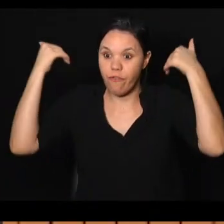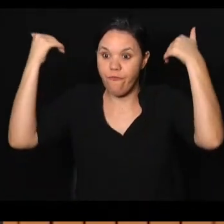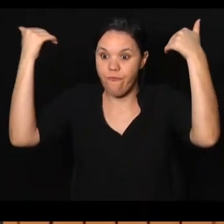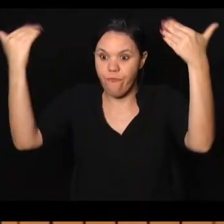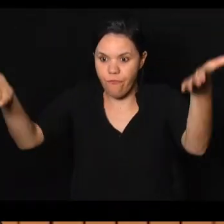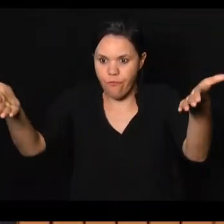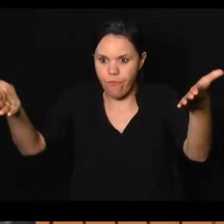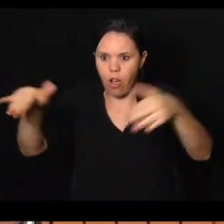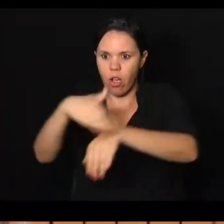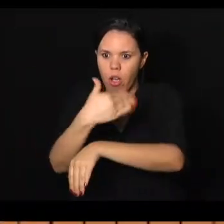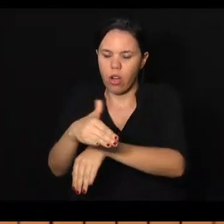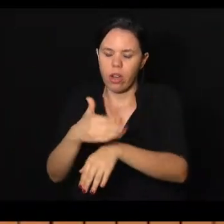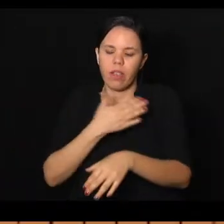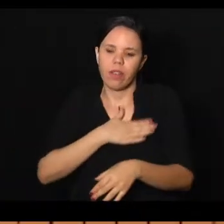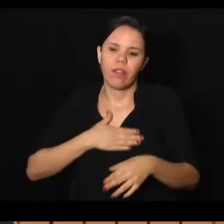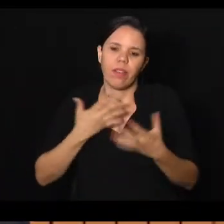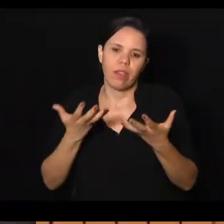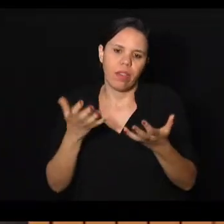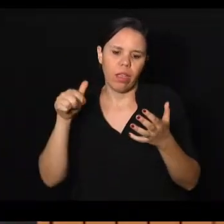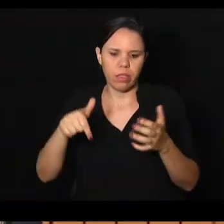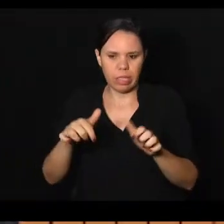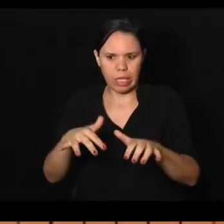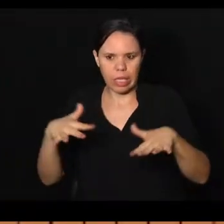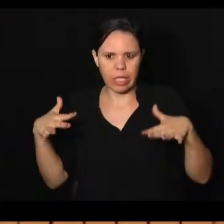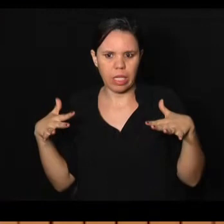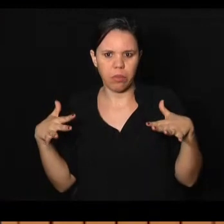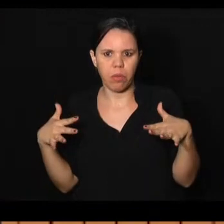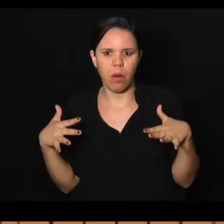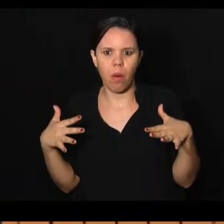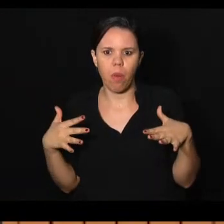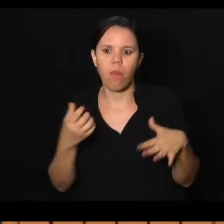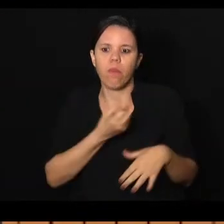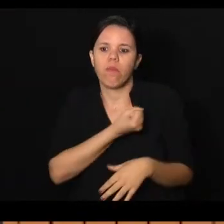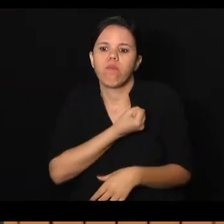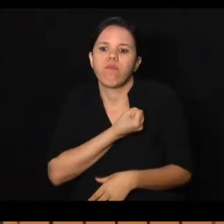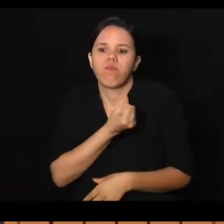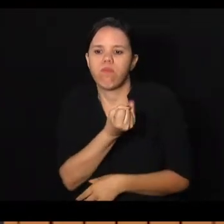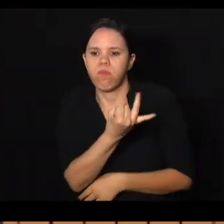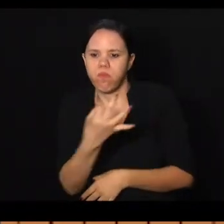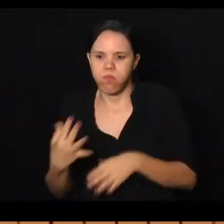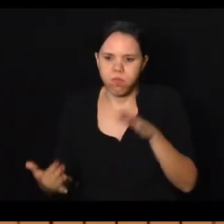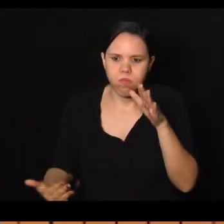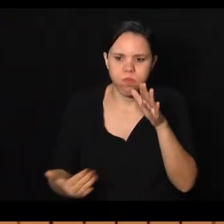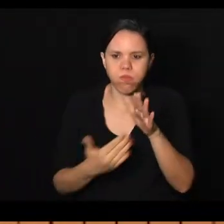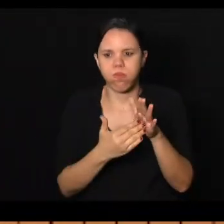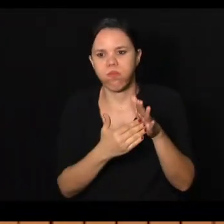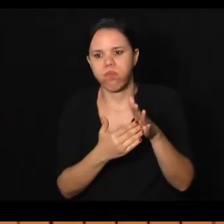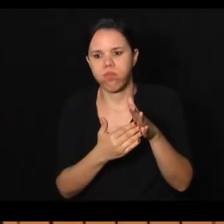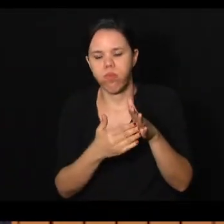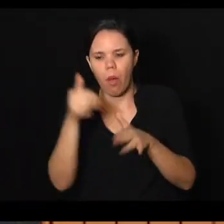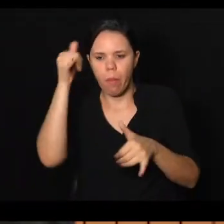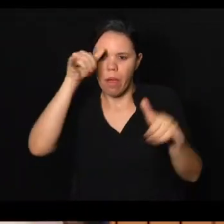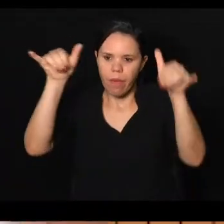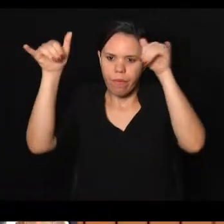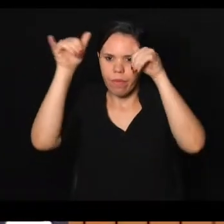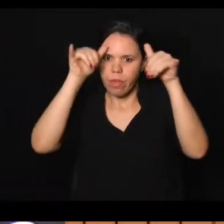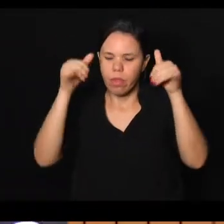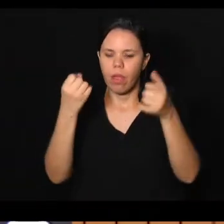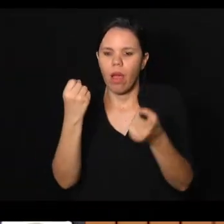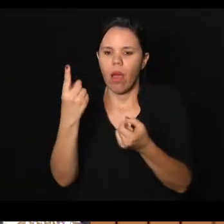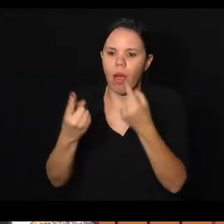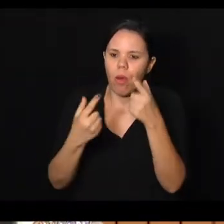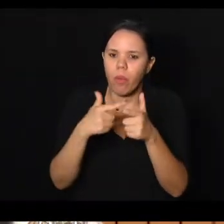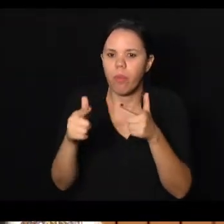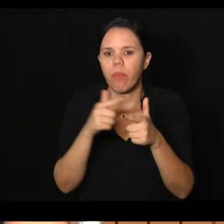conosco, mas a nossa Câmara tem um número que não pode exceder, até para evitar qualquer outra situação